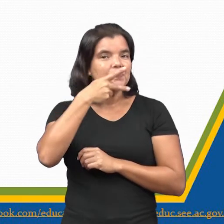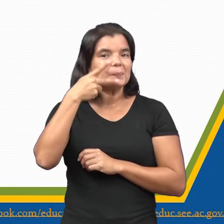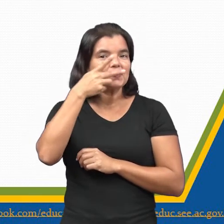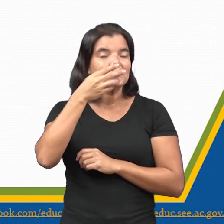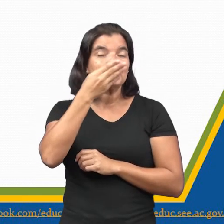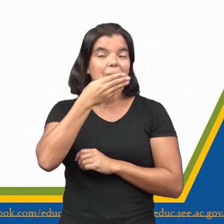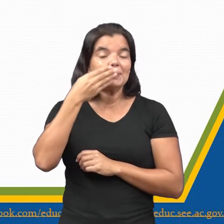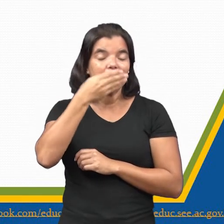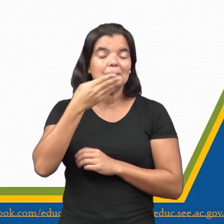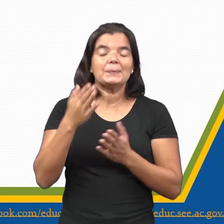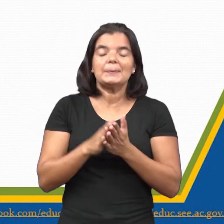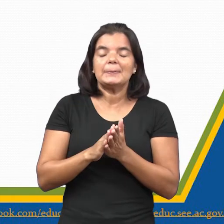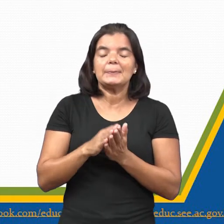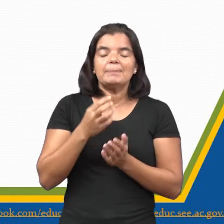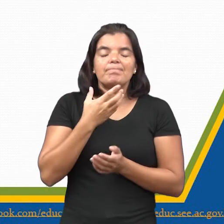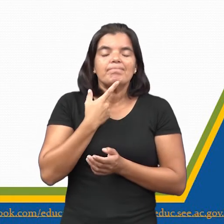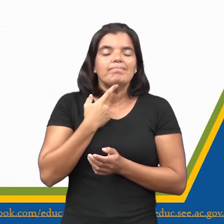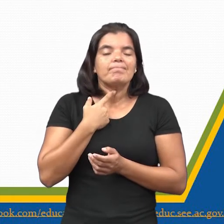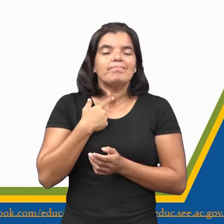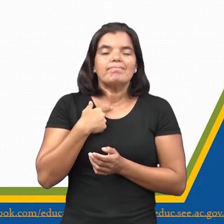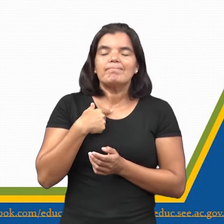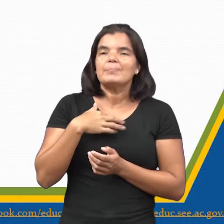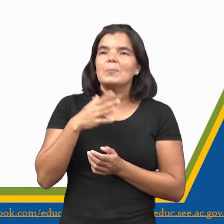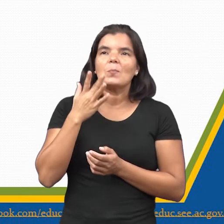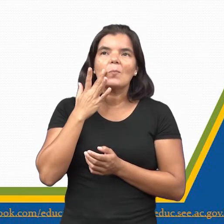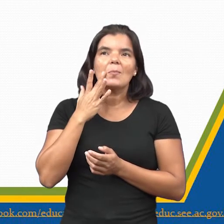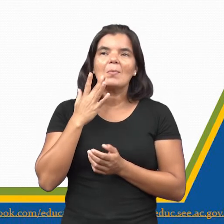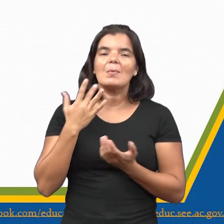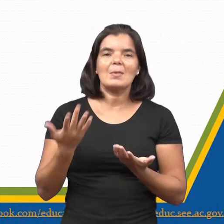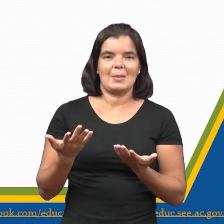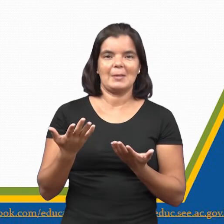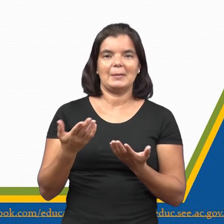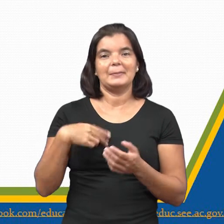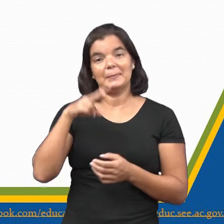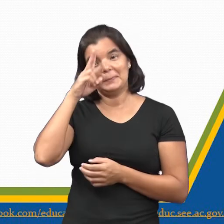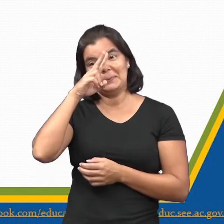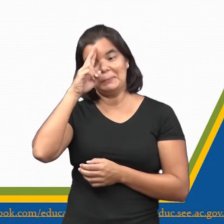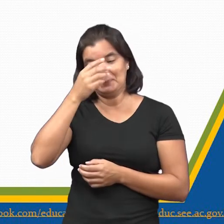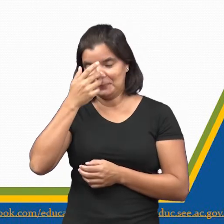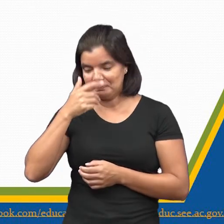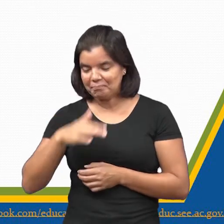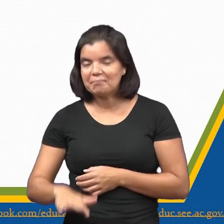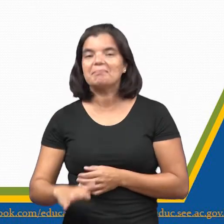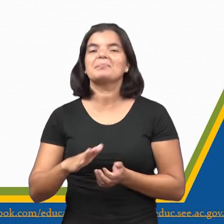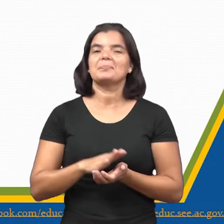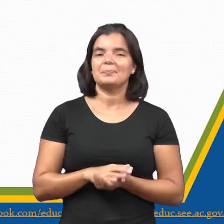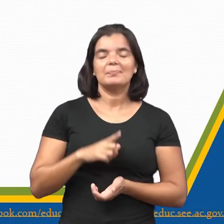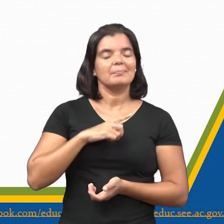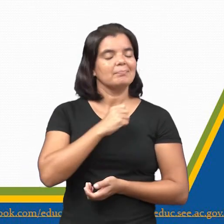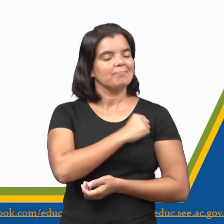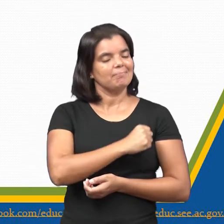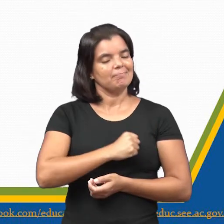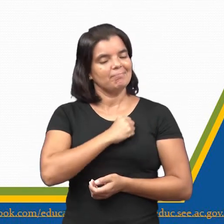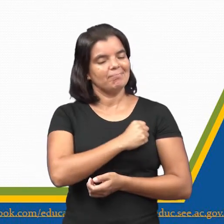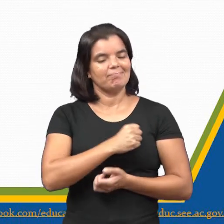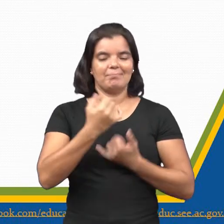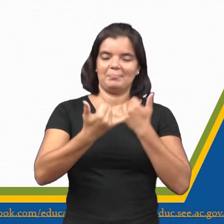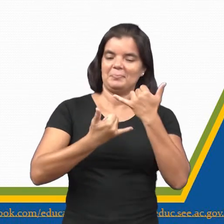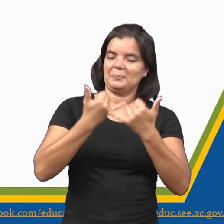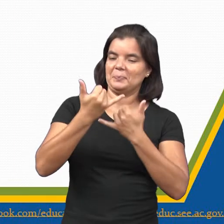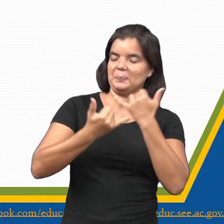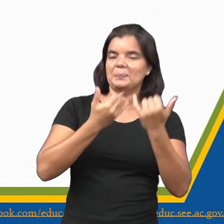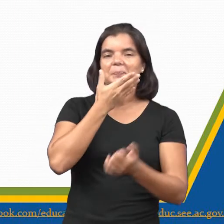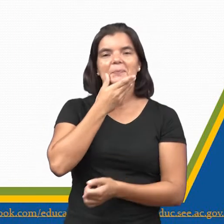da cana me traz água na boca, gosto de infância. Tenho saudade das brincadeiras com